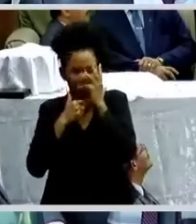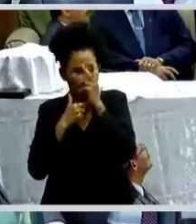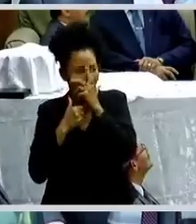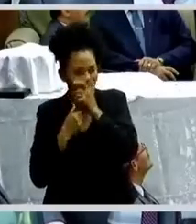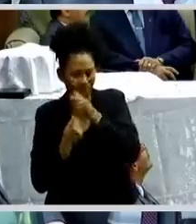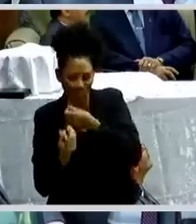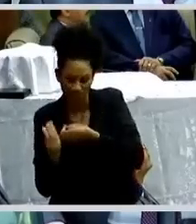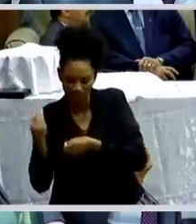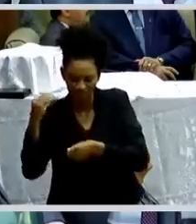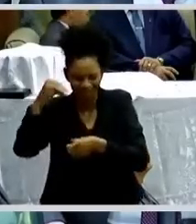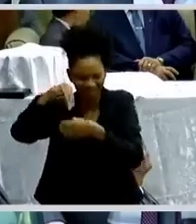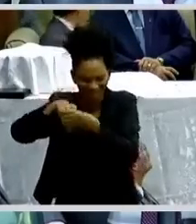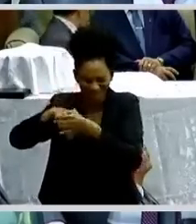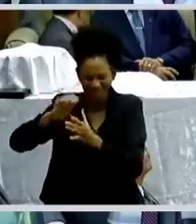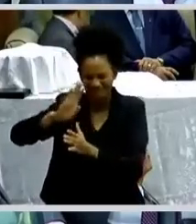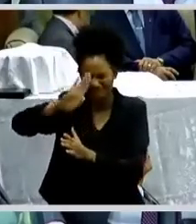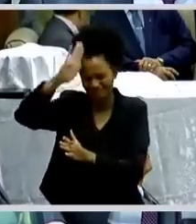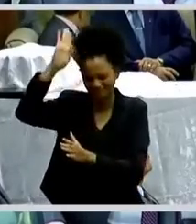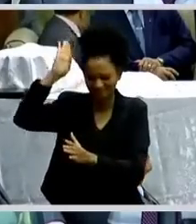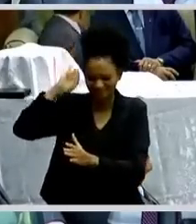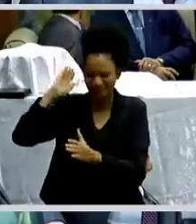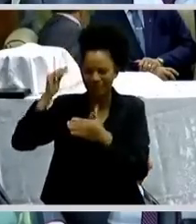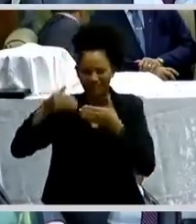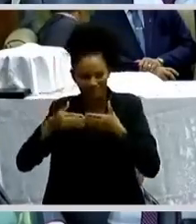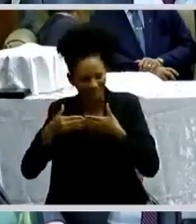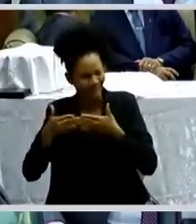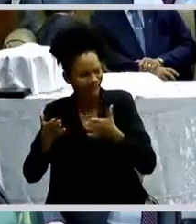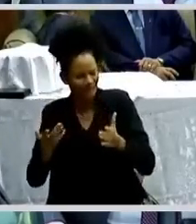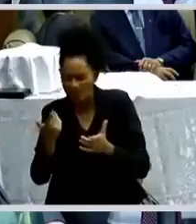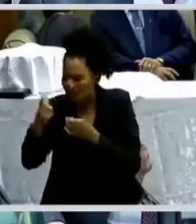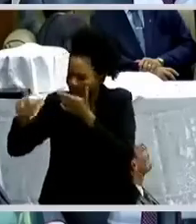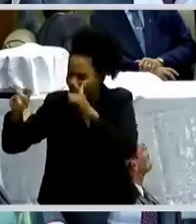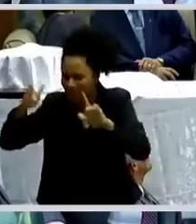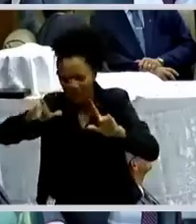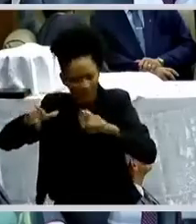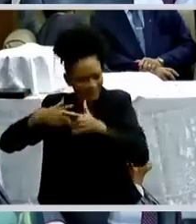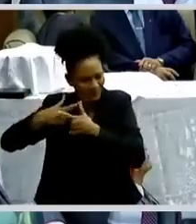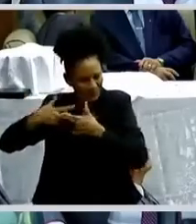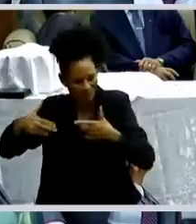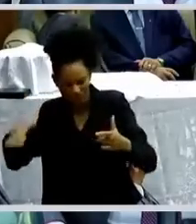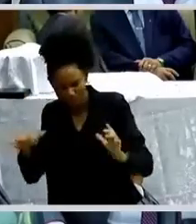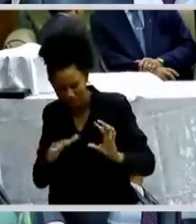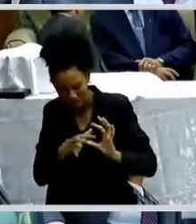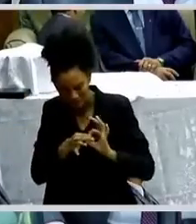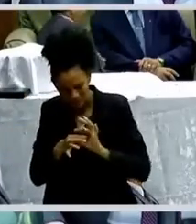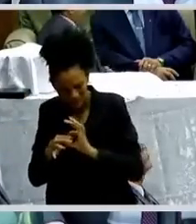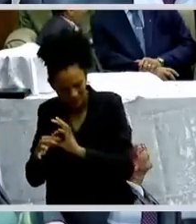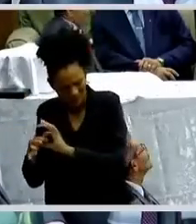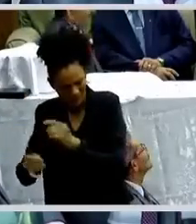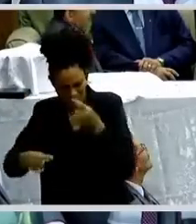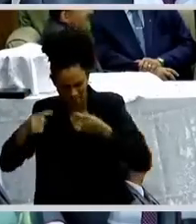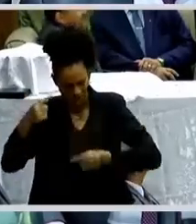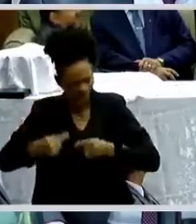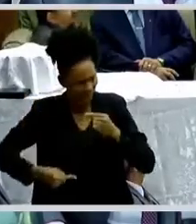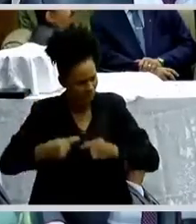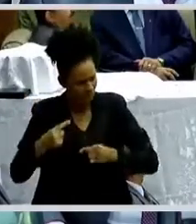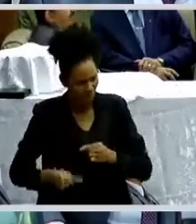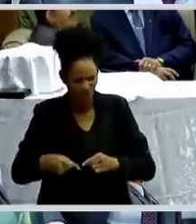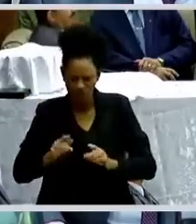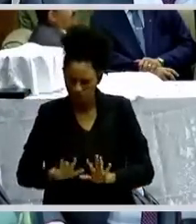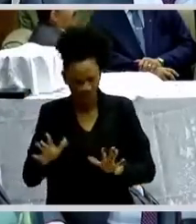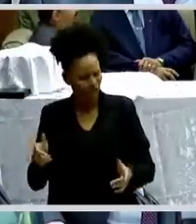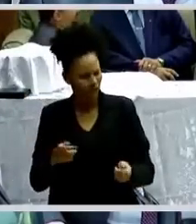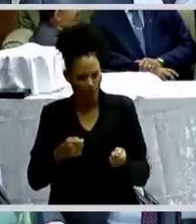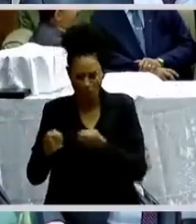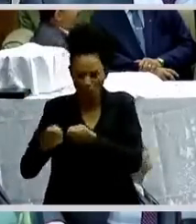a parte romana como porta de Antônia, como outras coisas, com o contexto político, e já abominou